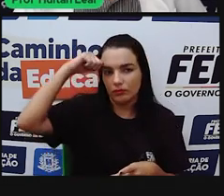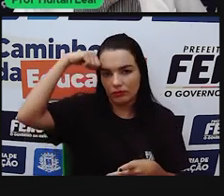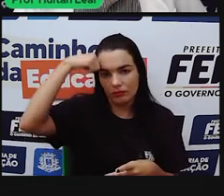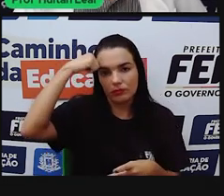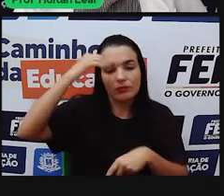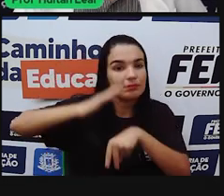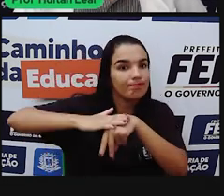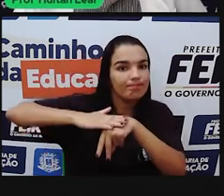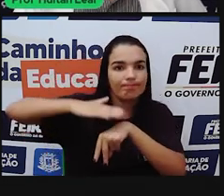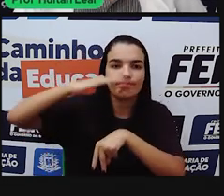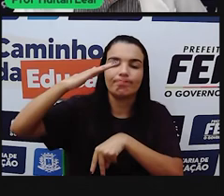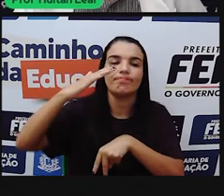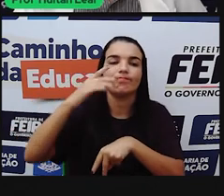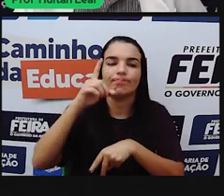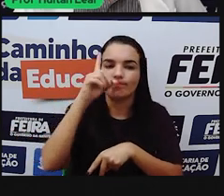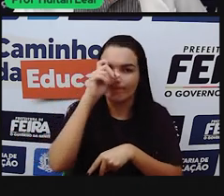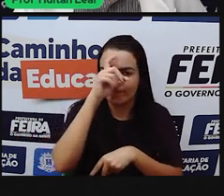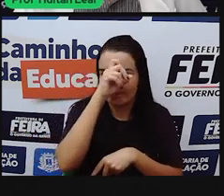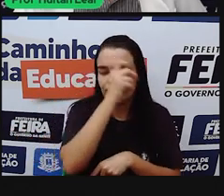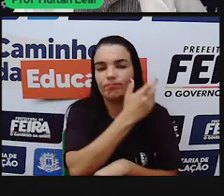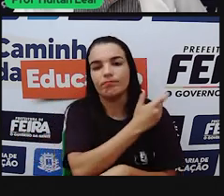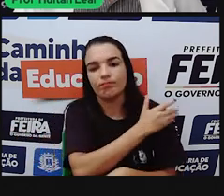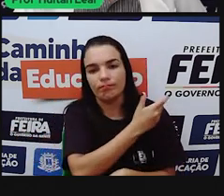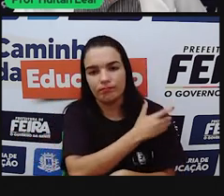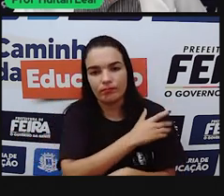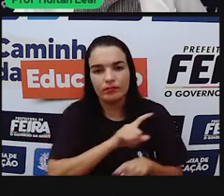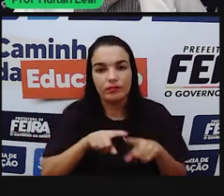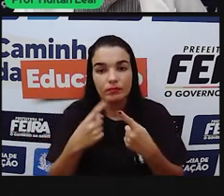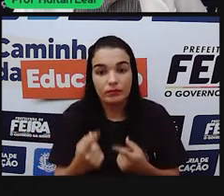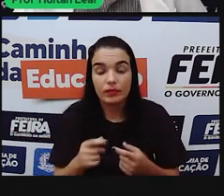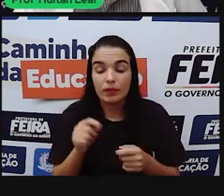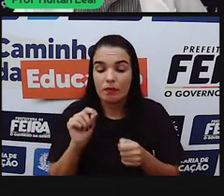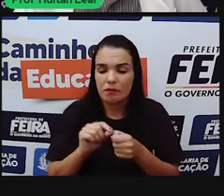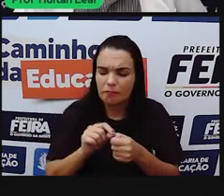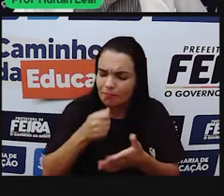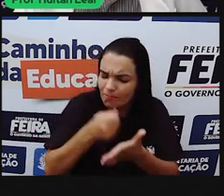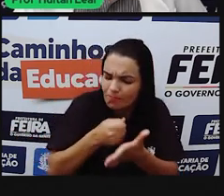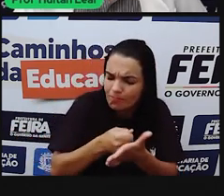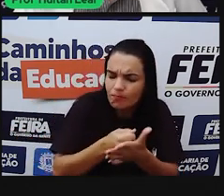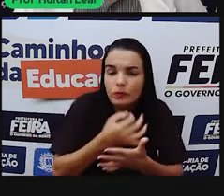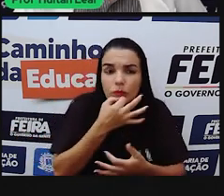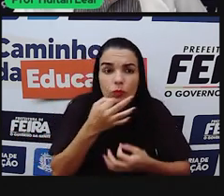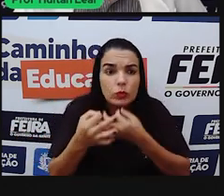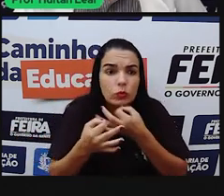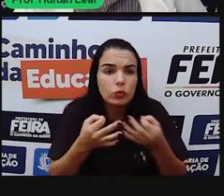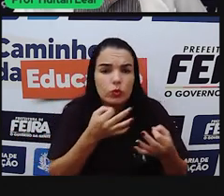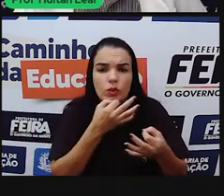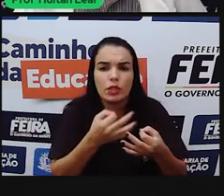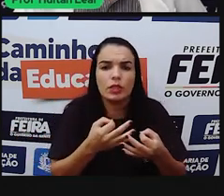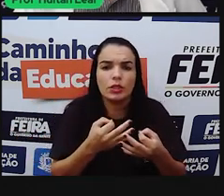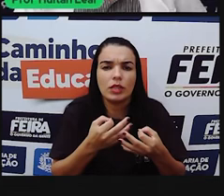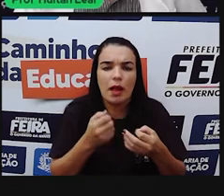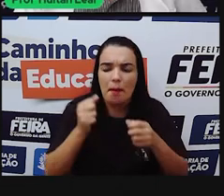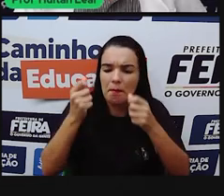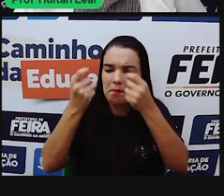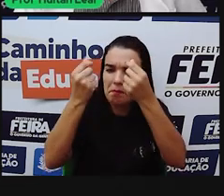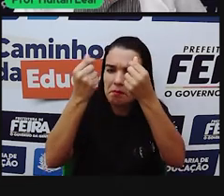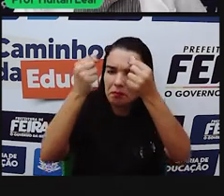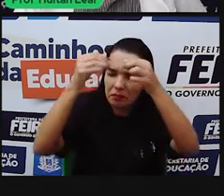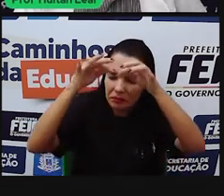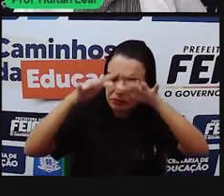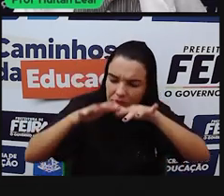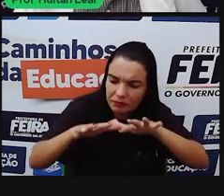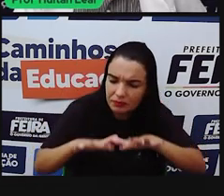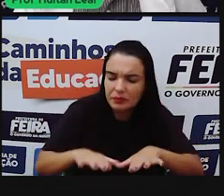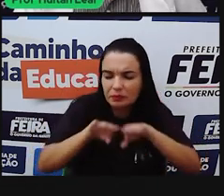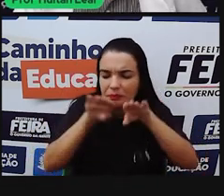é maior. Este rap faz uma dura crítica à condição de desvalorização da mulher negra e pobre na